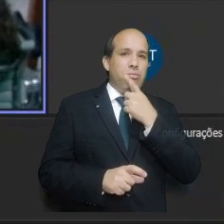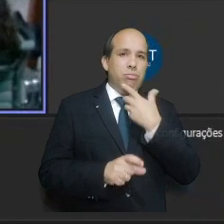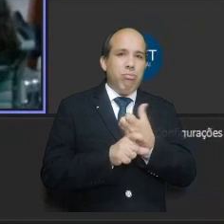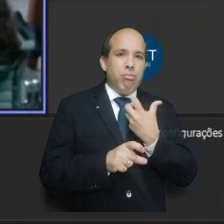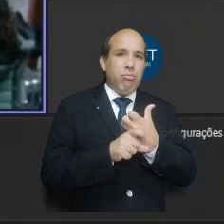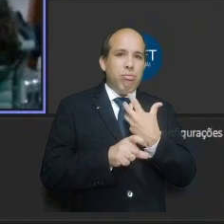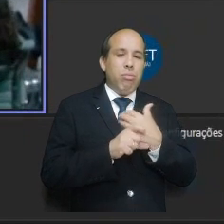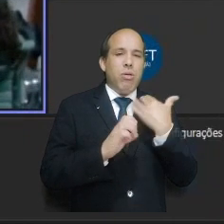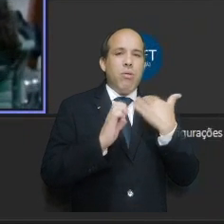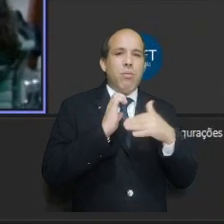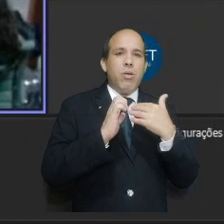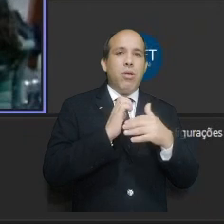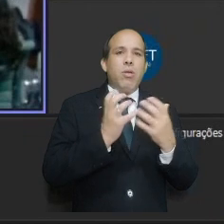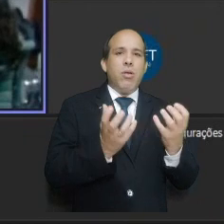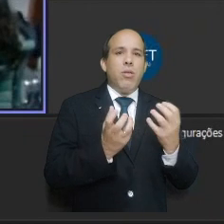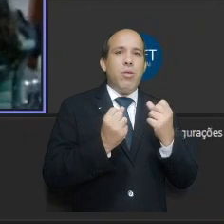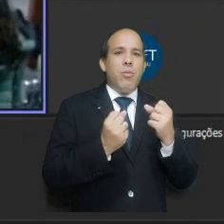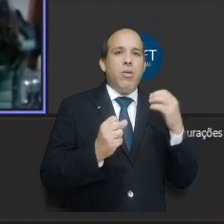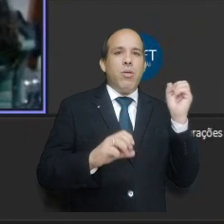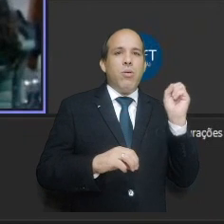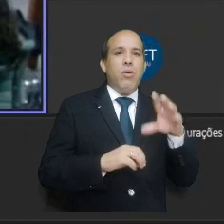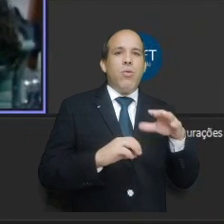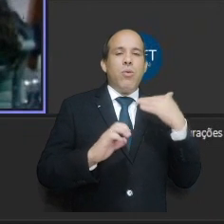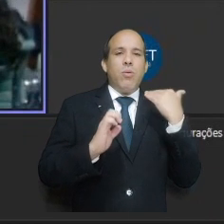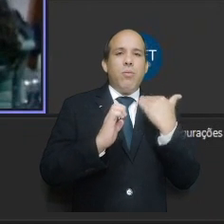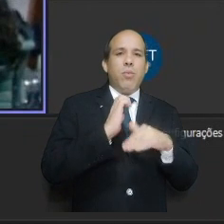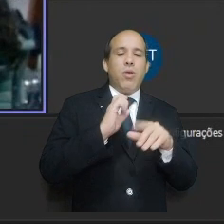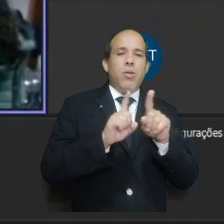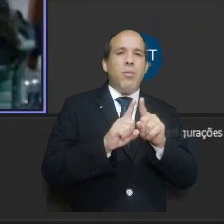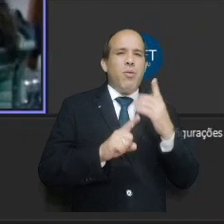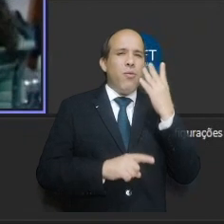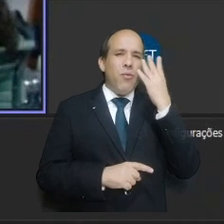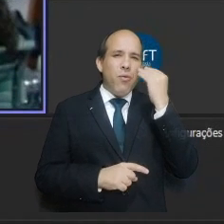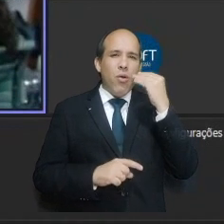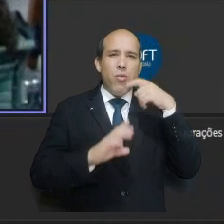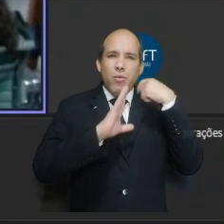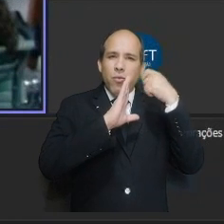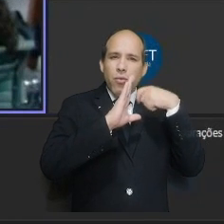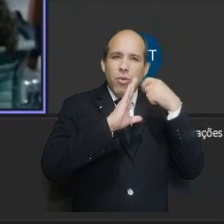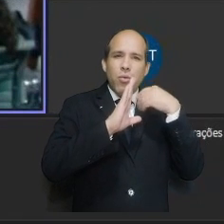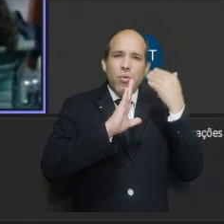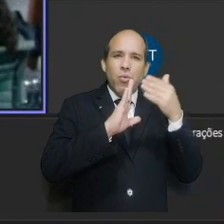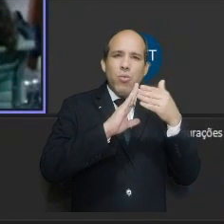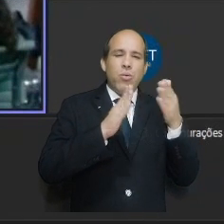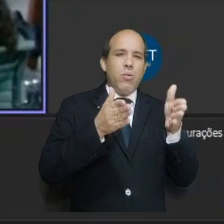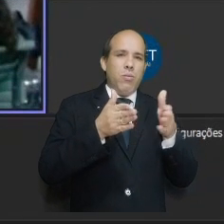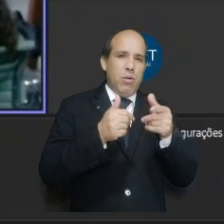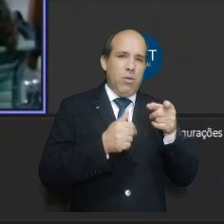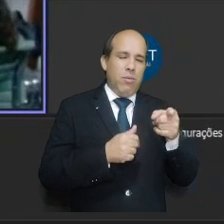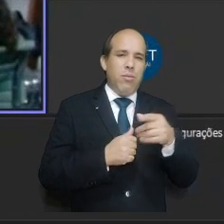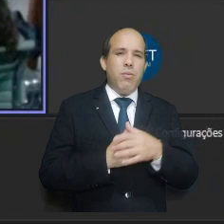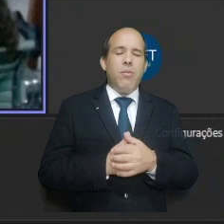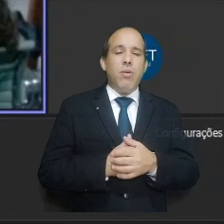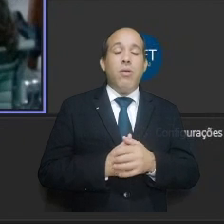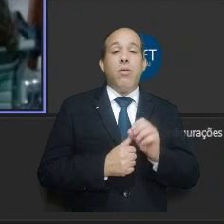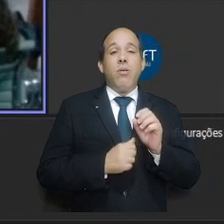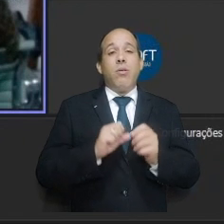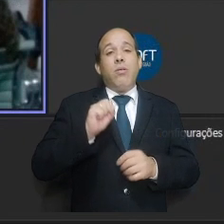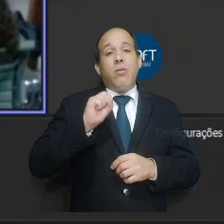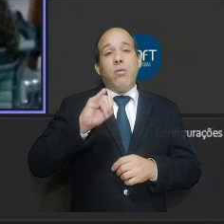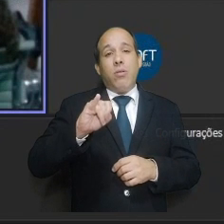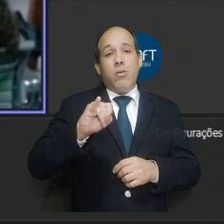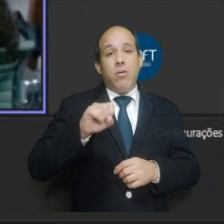download de todos os históricos dos e-mails recebidos e enviados desde o início da conta, bem como das fotos, vídeos pessoais, músicos, da forma como foi